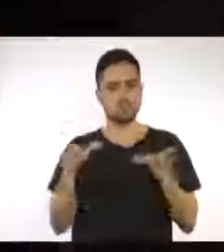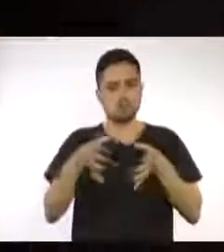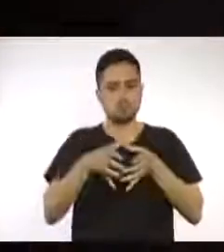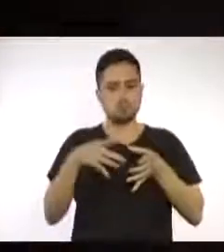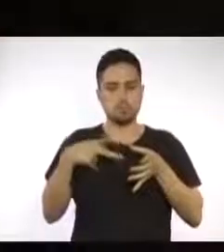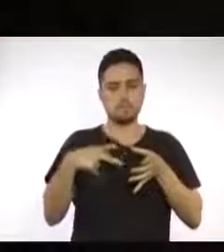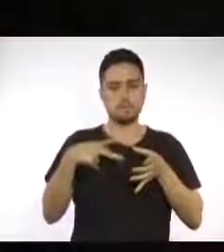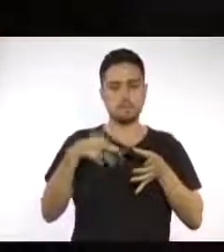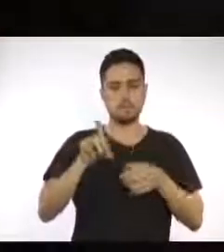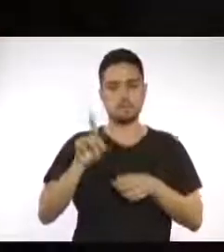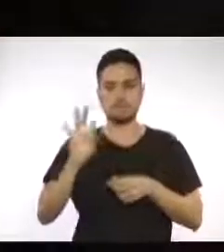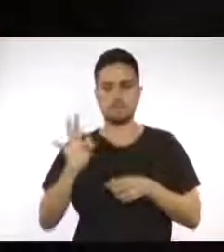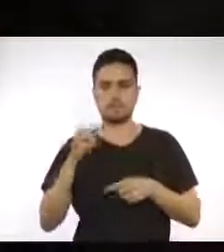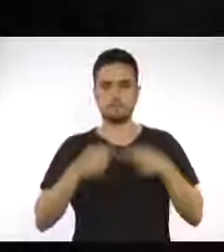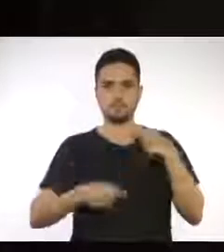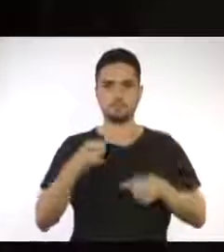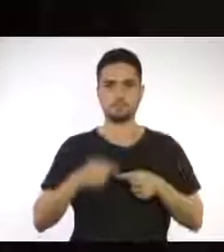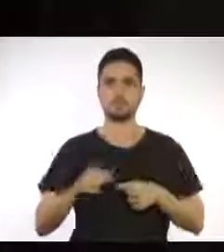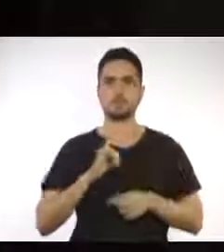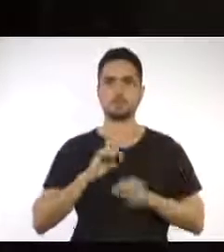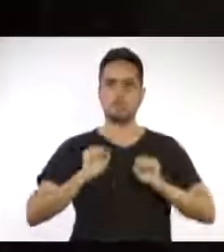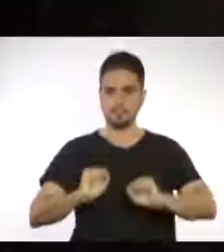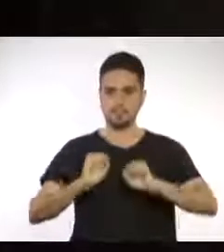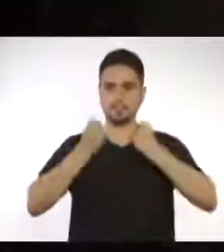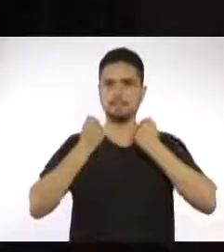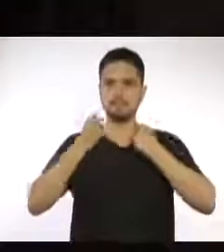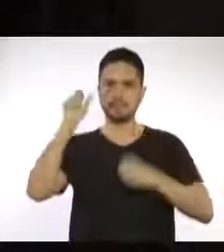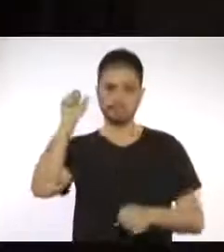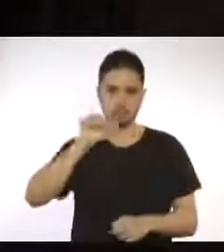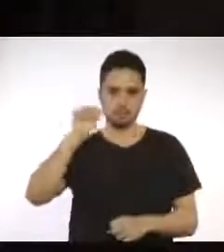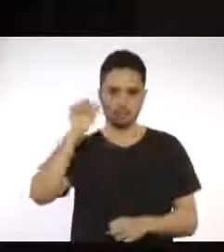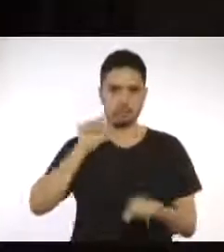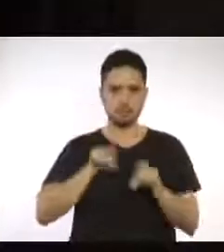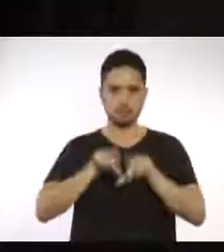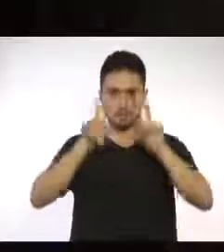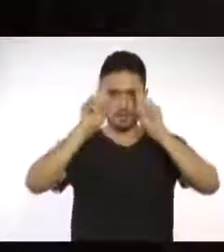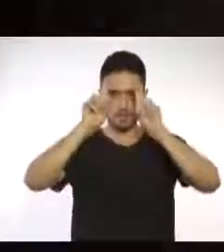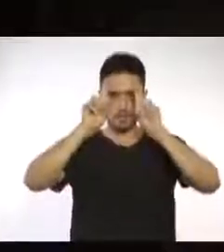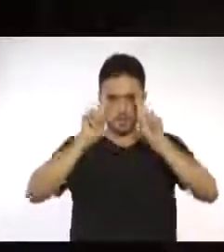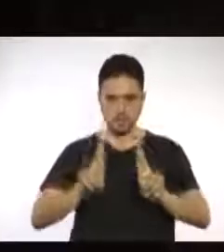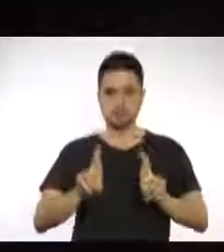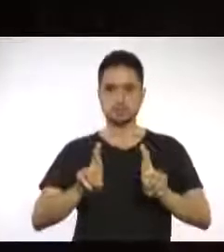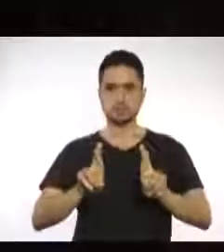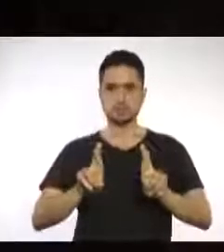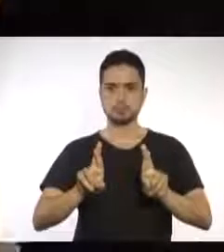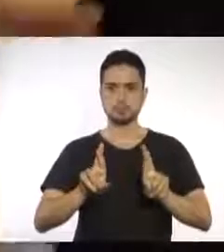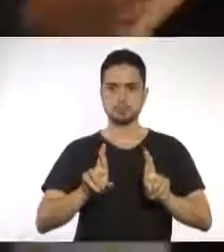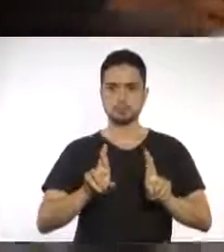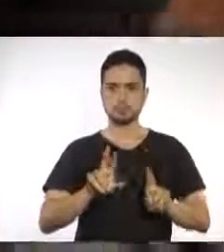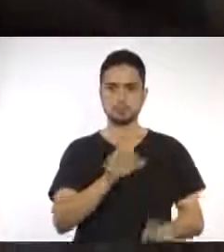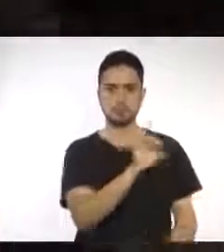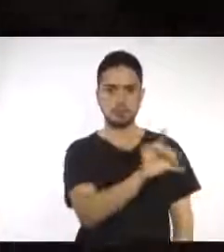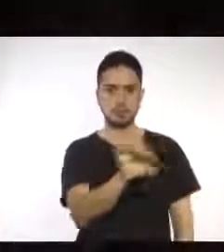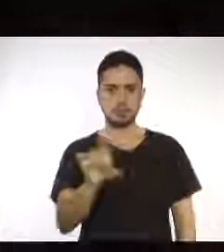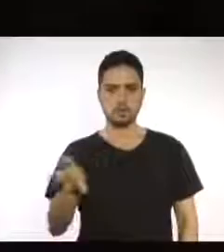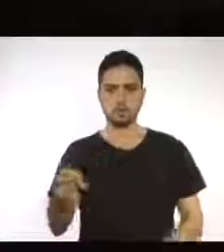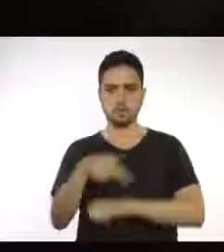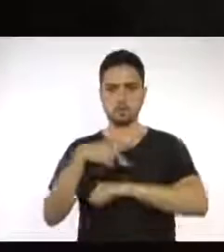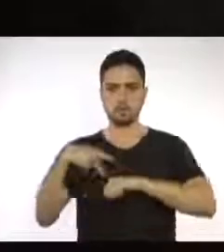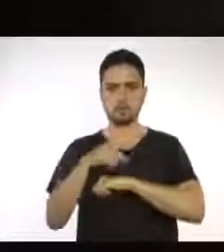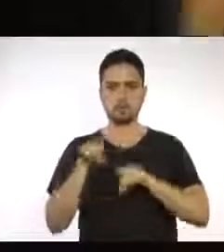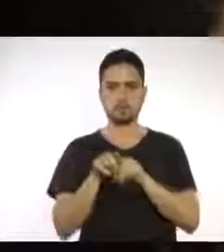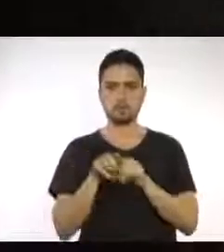nos seus pressupostos a defesa das mulheres, o respeito ao cidadão e a busca